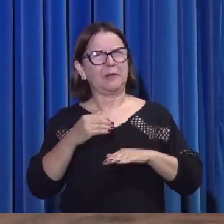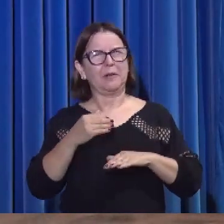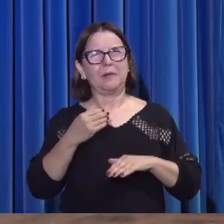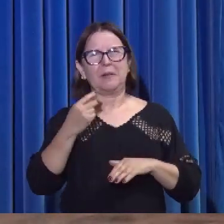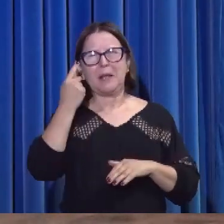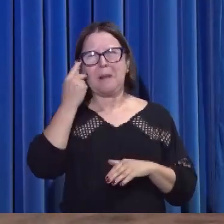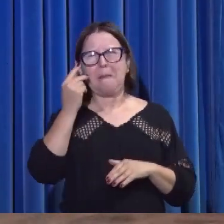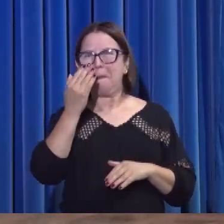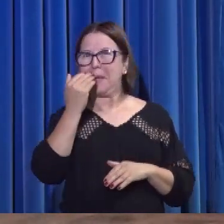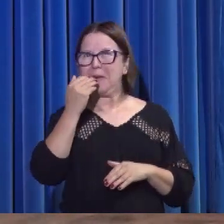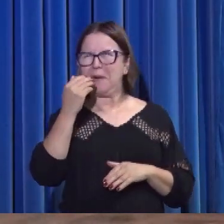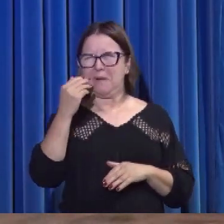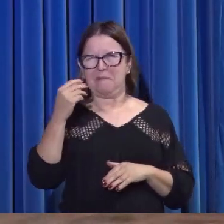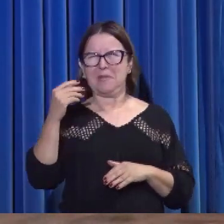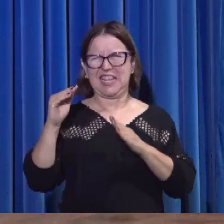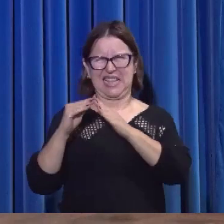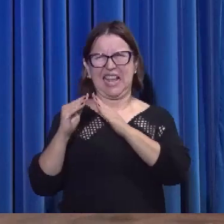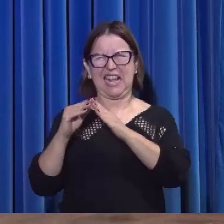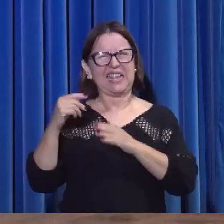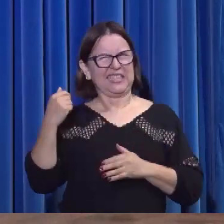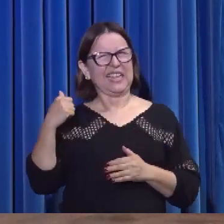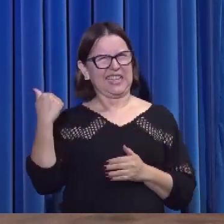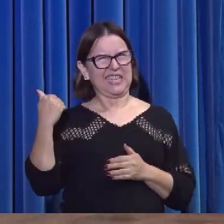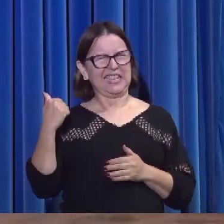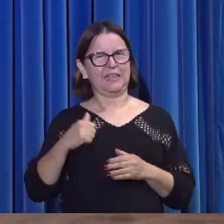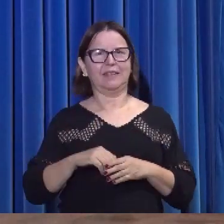E perdeu essa expressão Maranata.